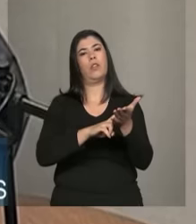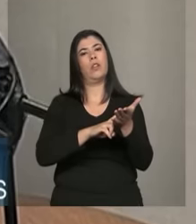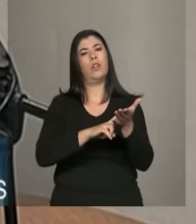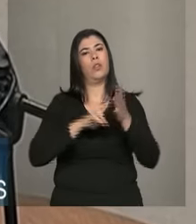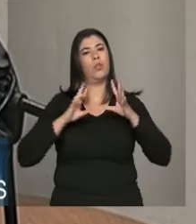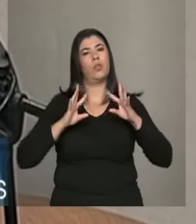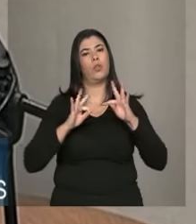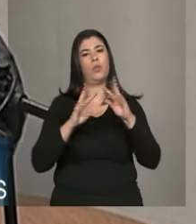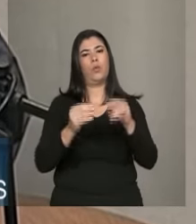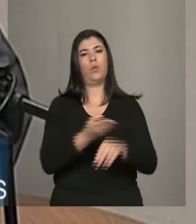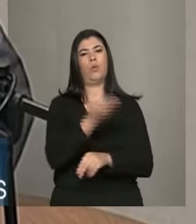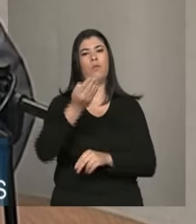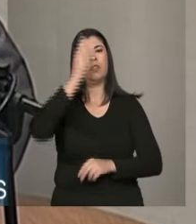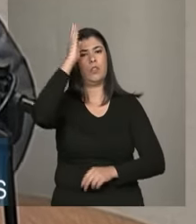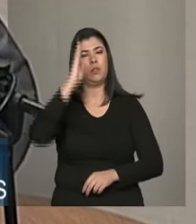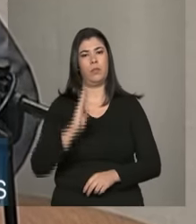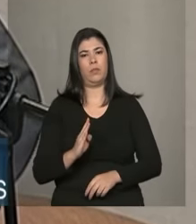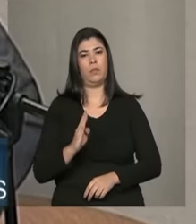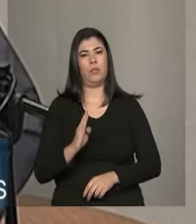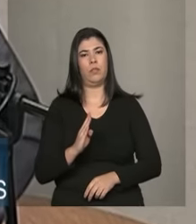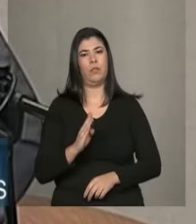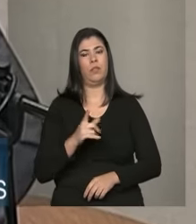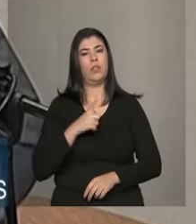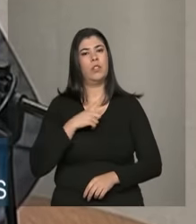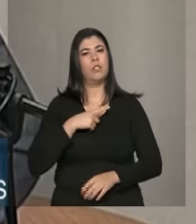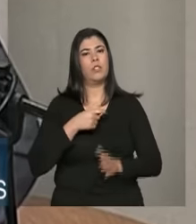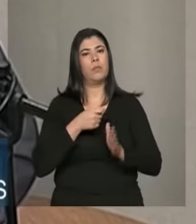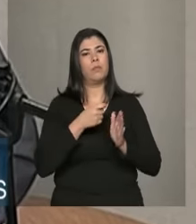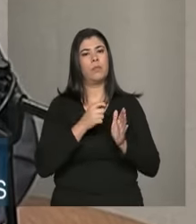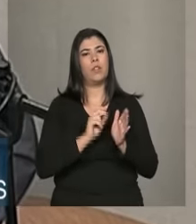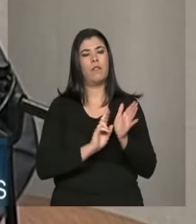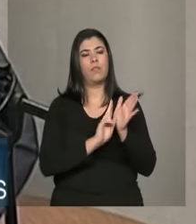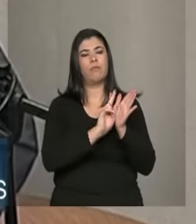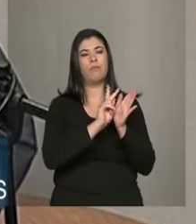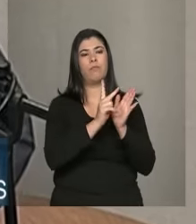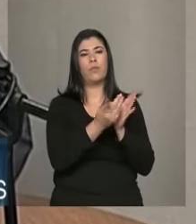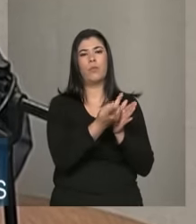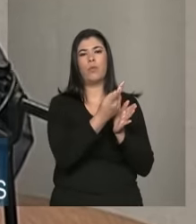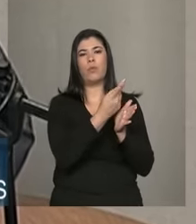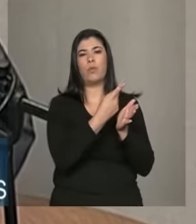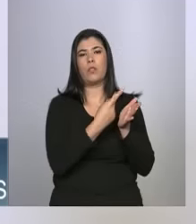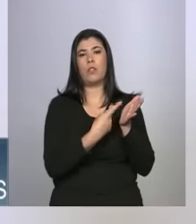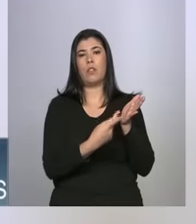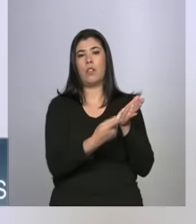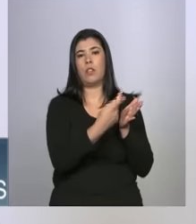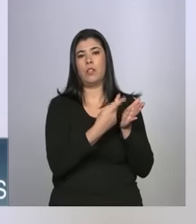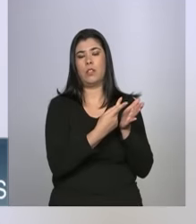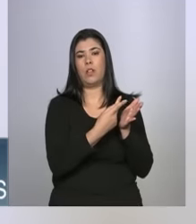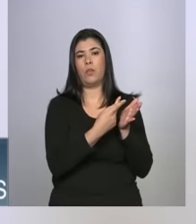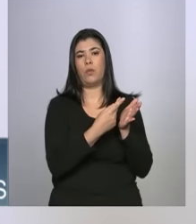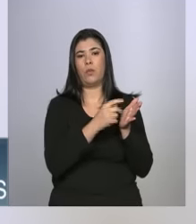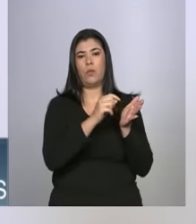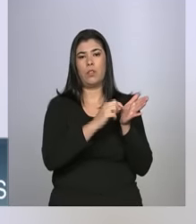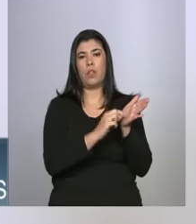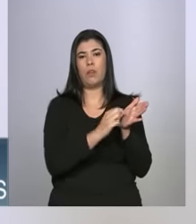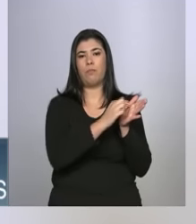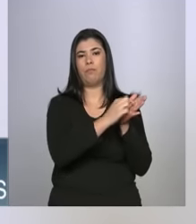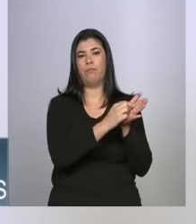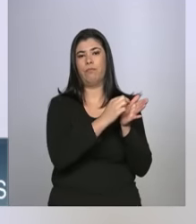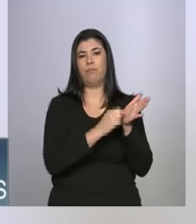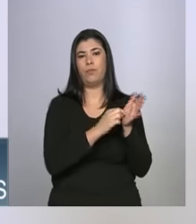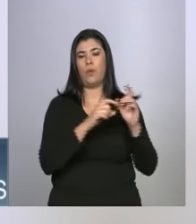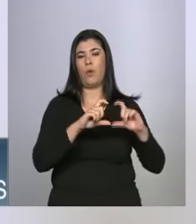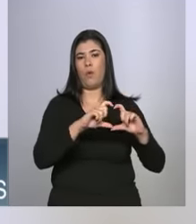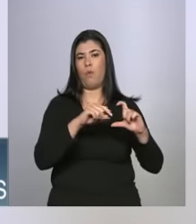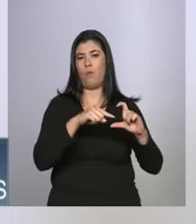todos os brasileiros desenha um coração humano de cor azul simbolizando o repúdio